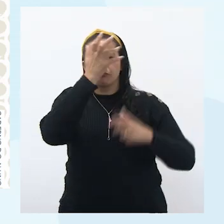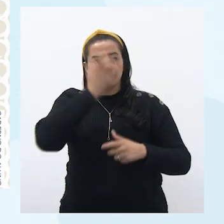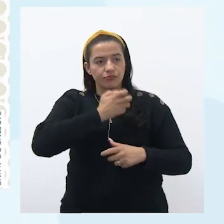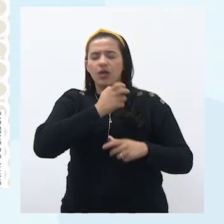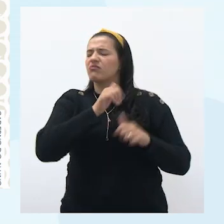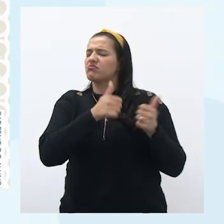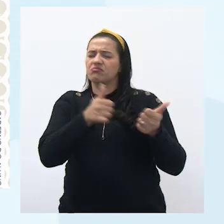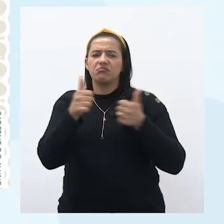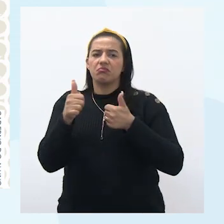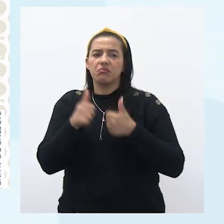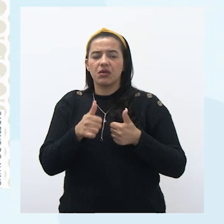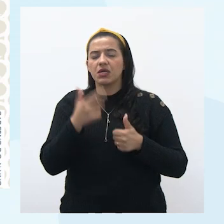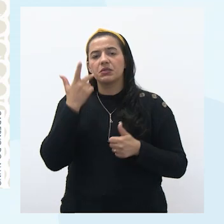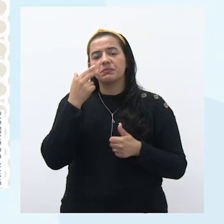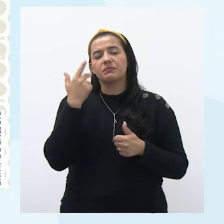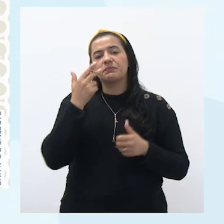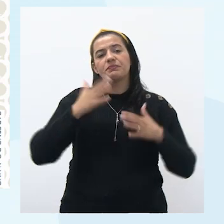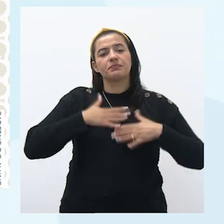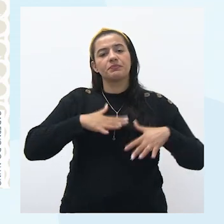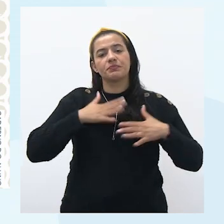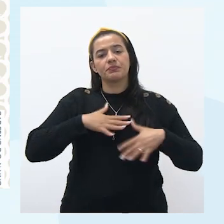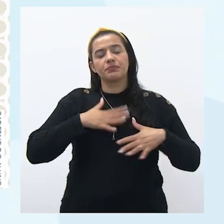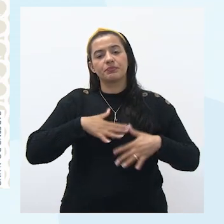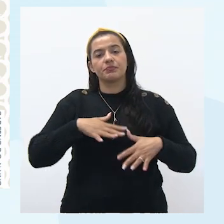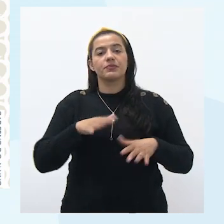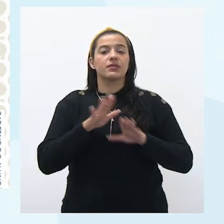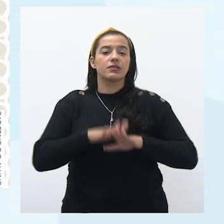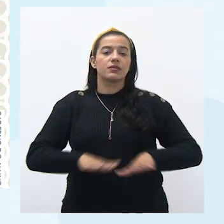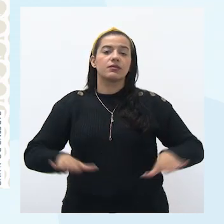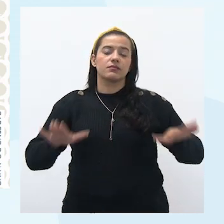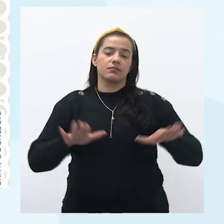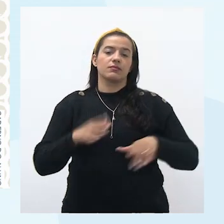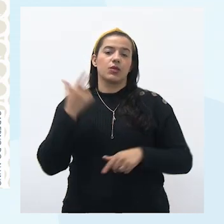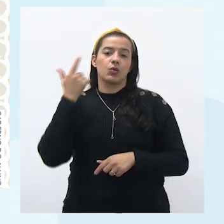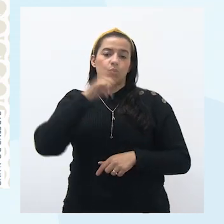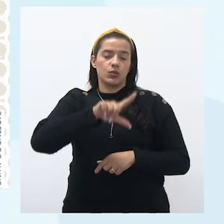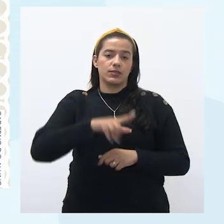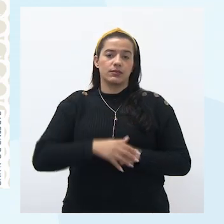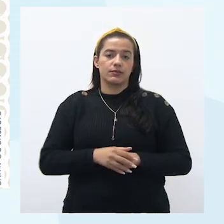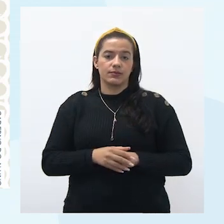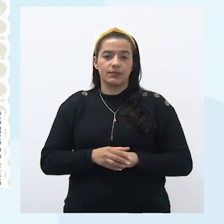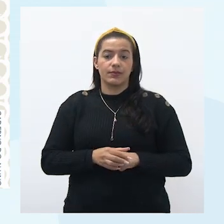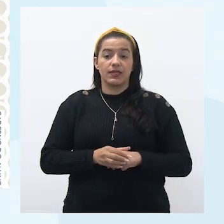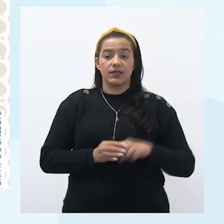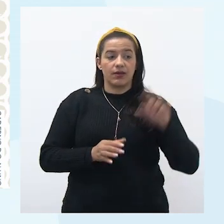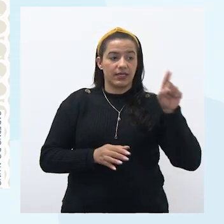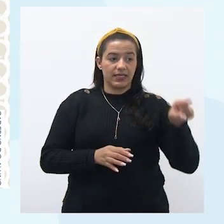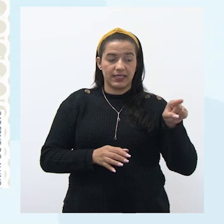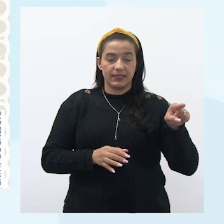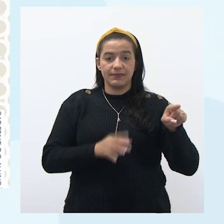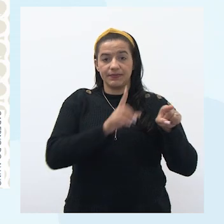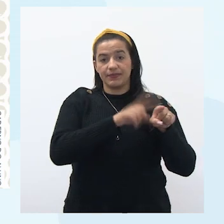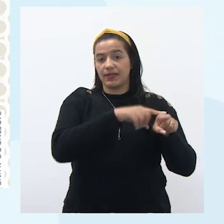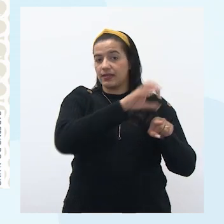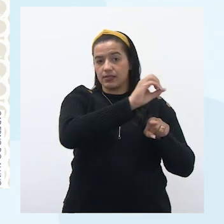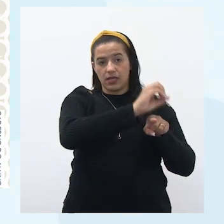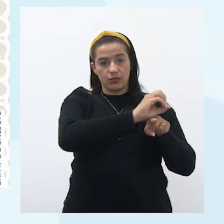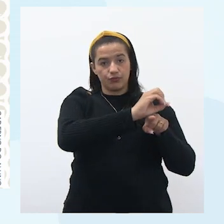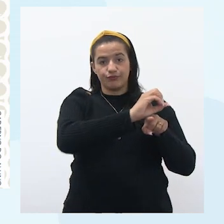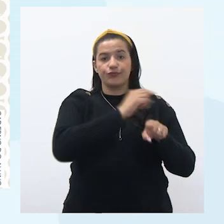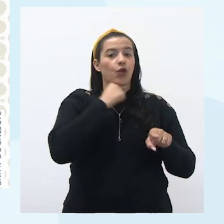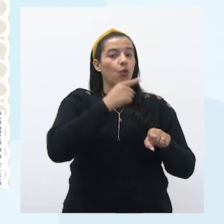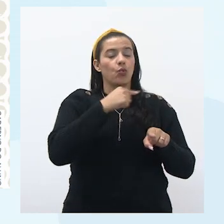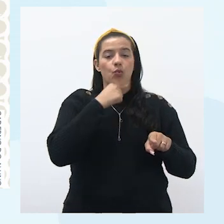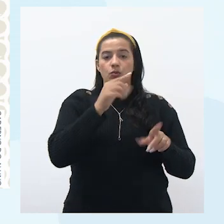irritantes, consigo controlar minhas emoções e manter a calma. Eu tenho os extremos. Eu tenho a pessoa que ela no primeiro